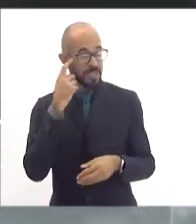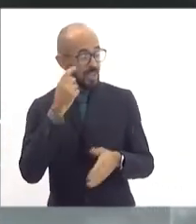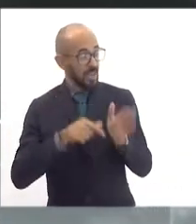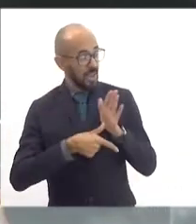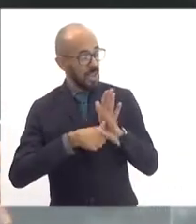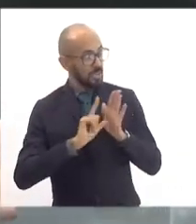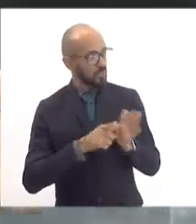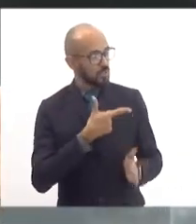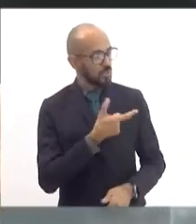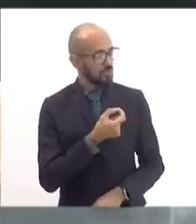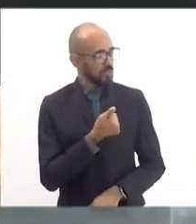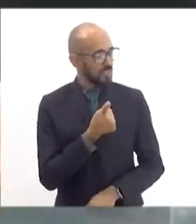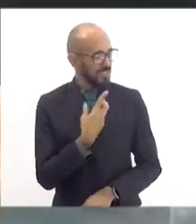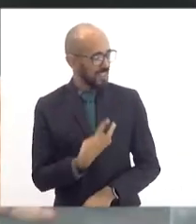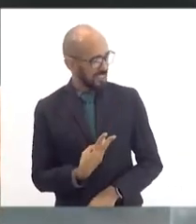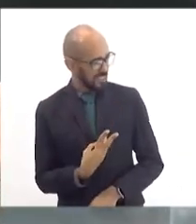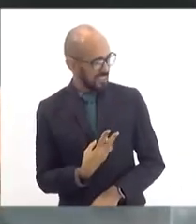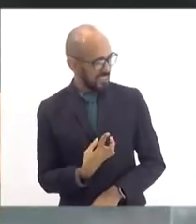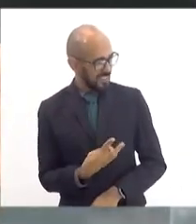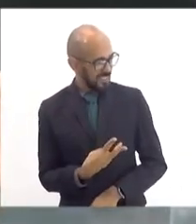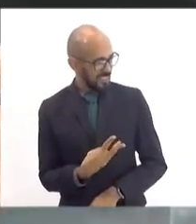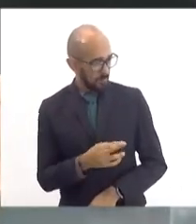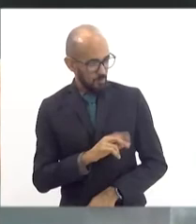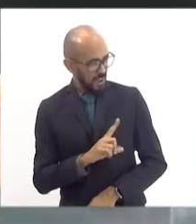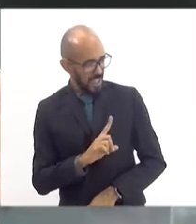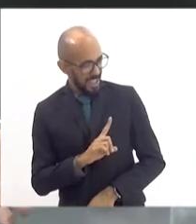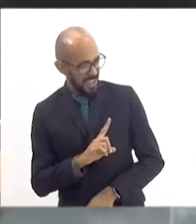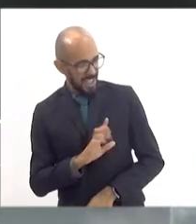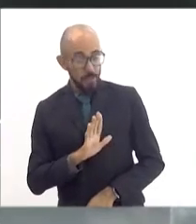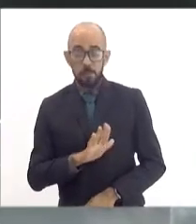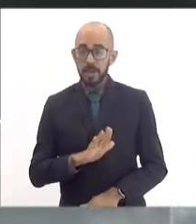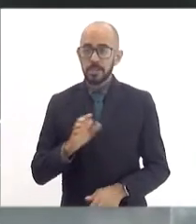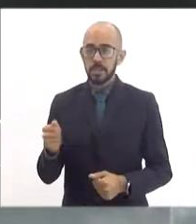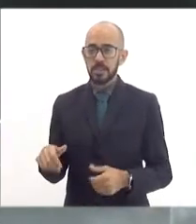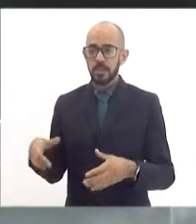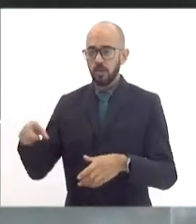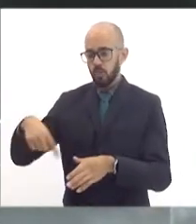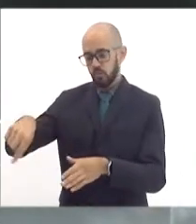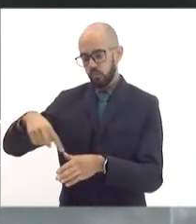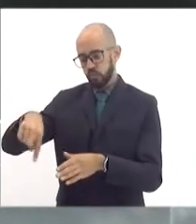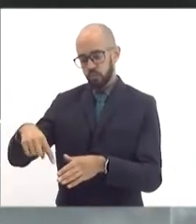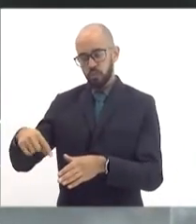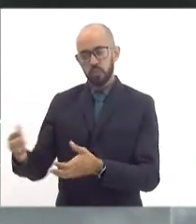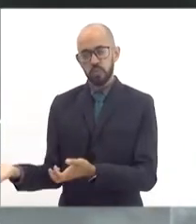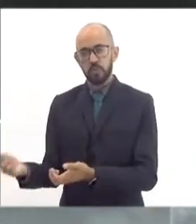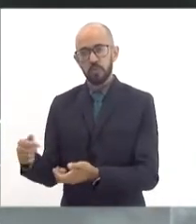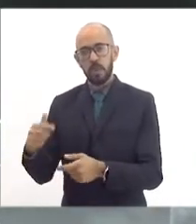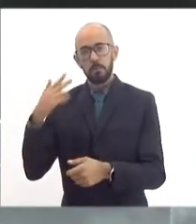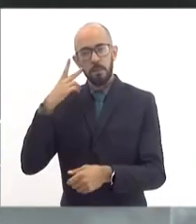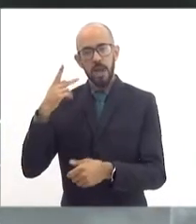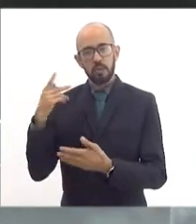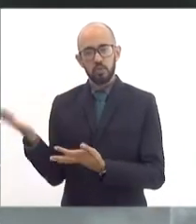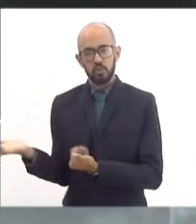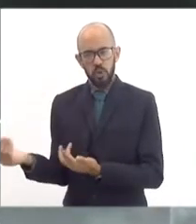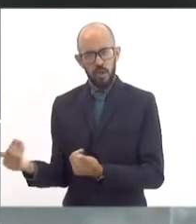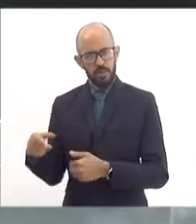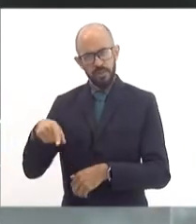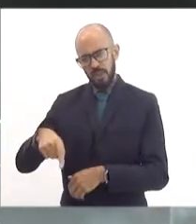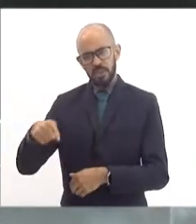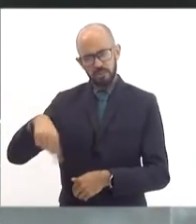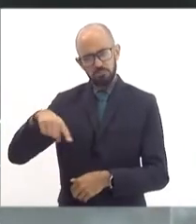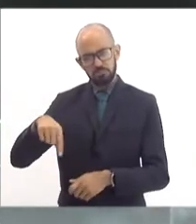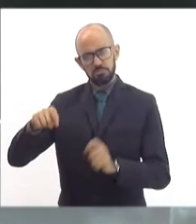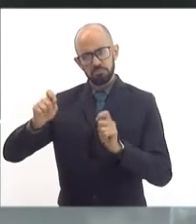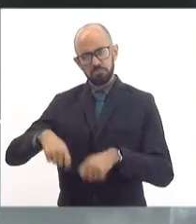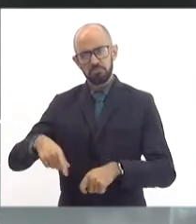Bom, mas é um fundo muito jovem, então ele está bastante maduro. Então, a